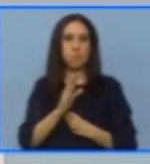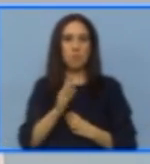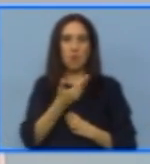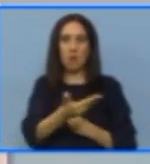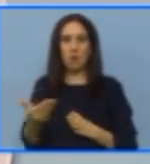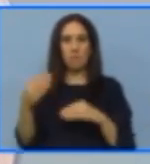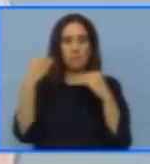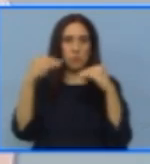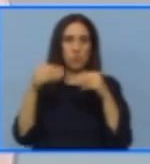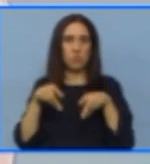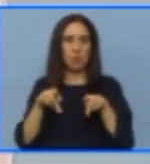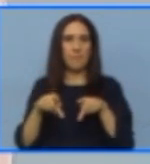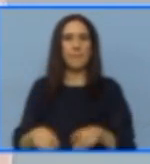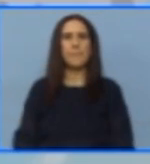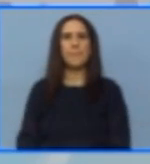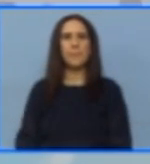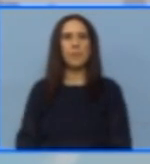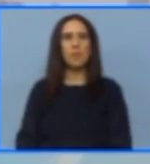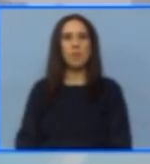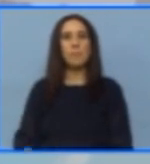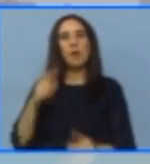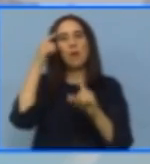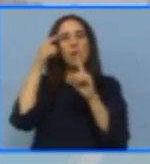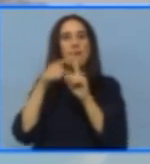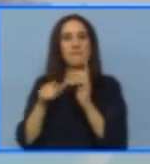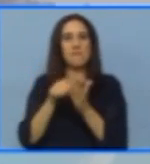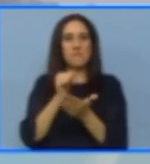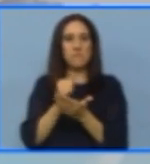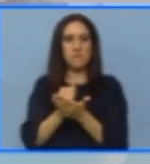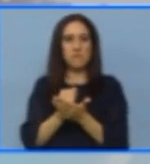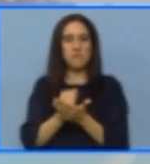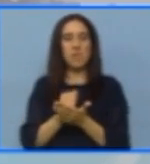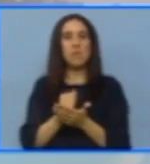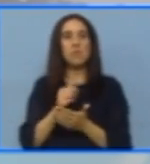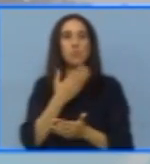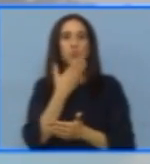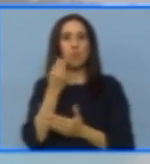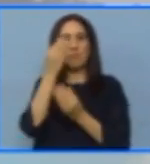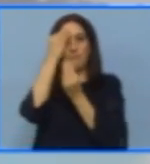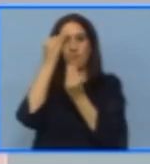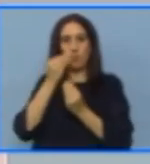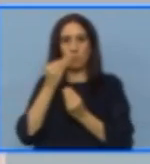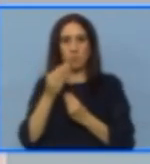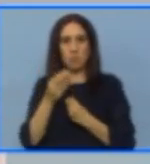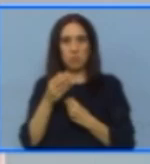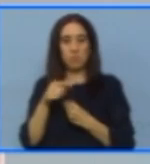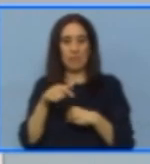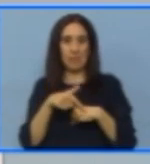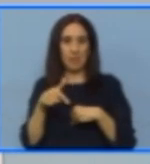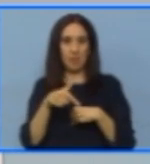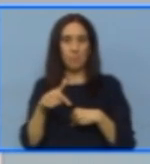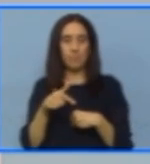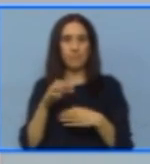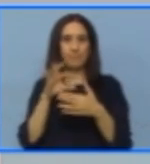oferta pedagógica. Tendo sempre esse objetivo de contribuir para a formação de jovens neste tempo e de acordo com